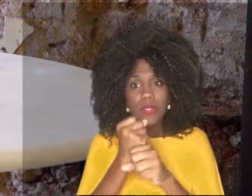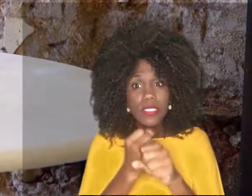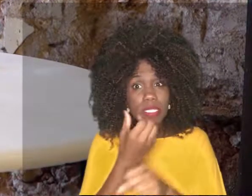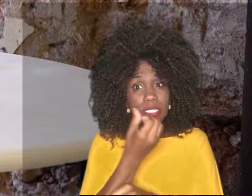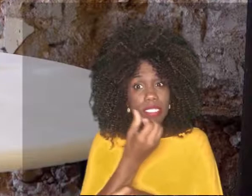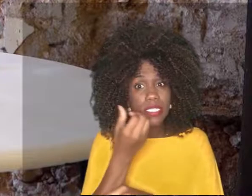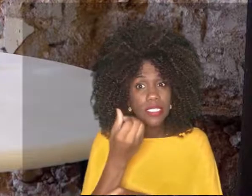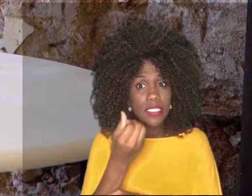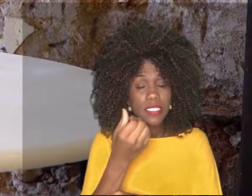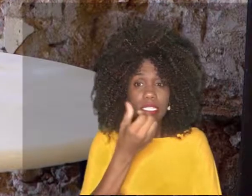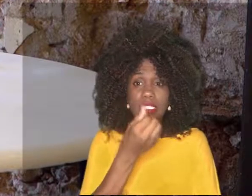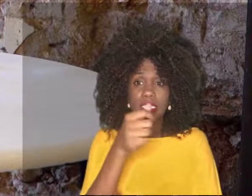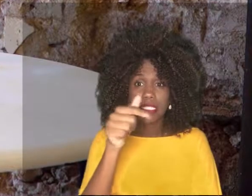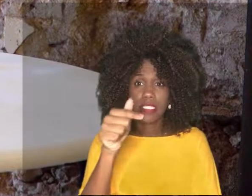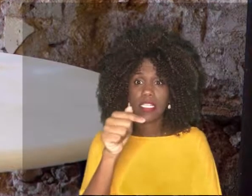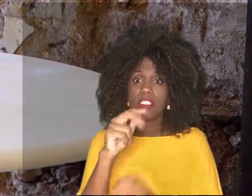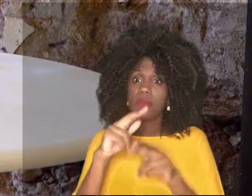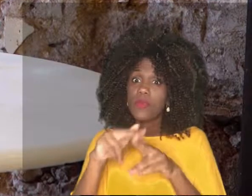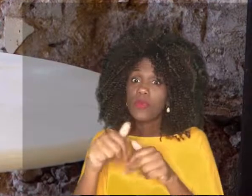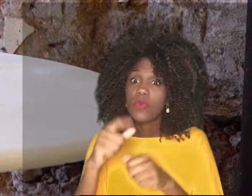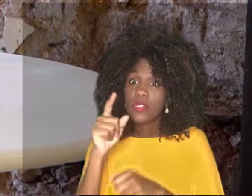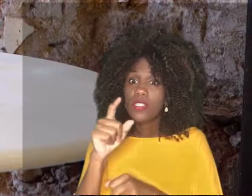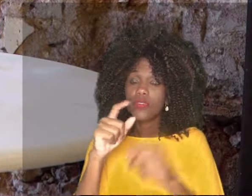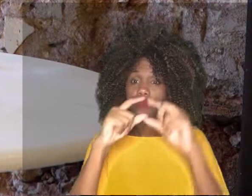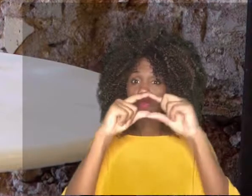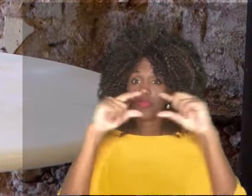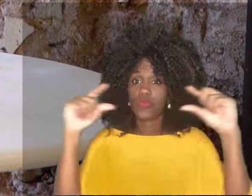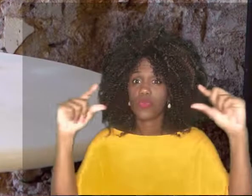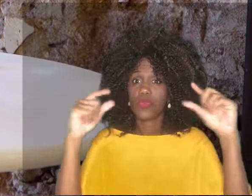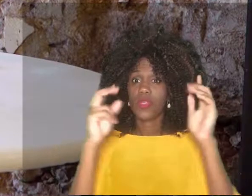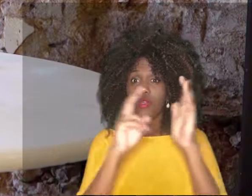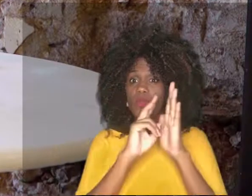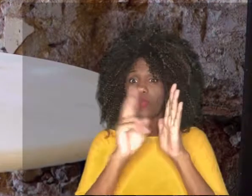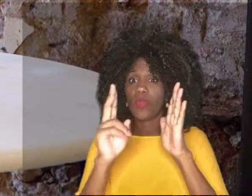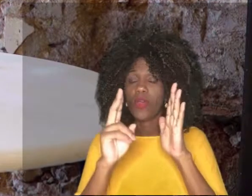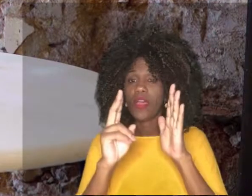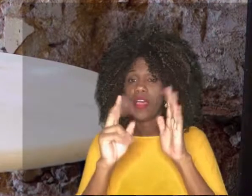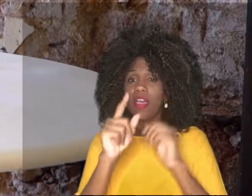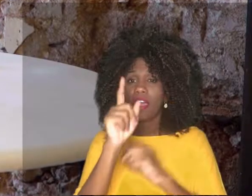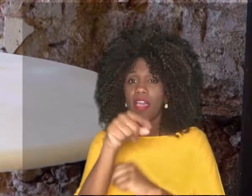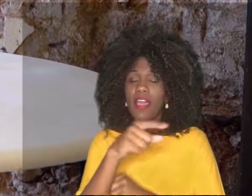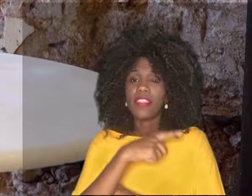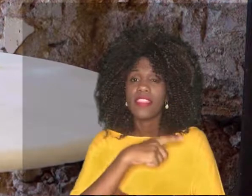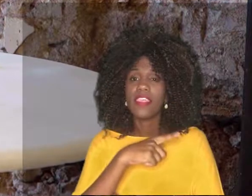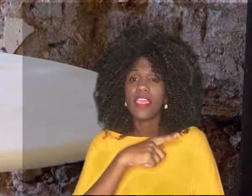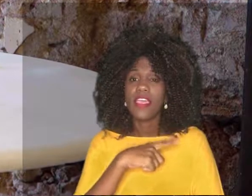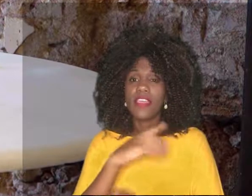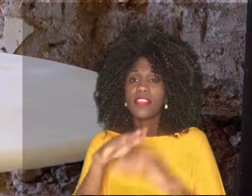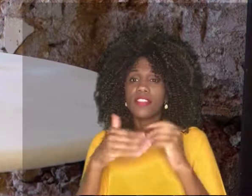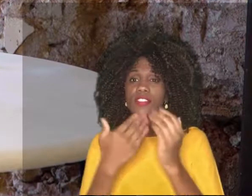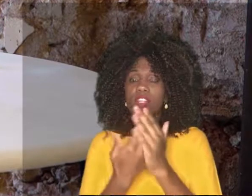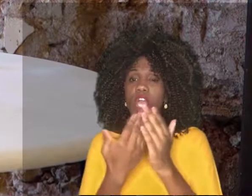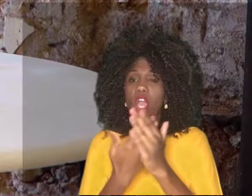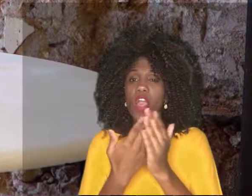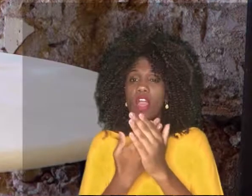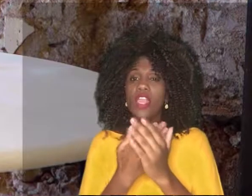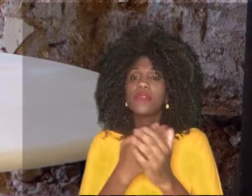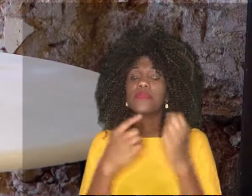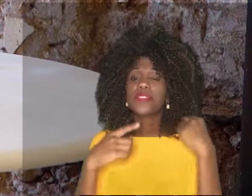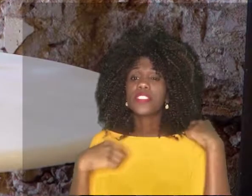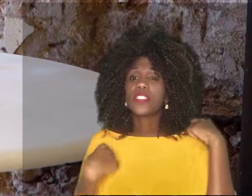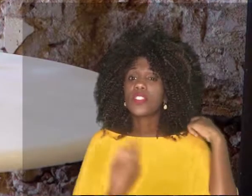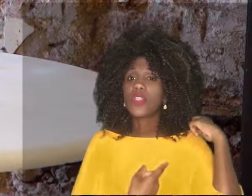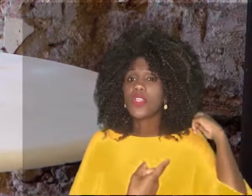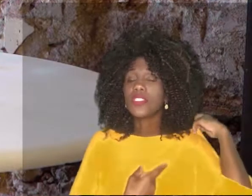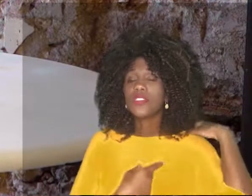66, 67, por causa do cabeçalho, né? A gente tinha escola, né? A gente estudava,